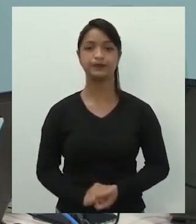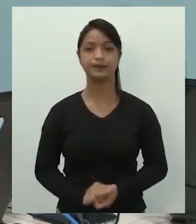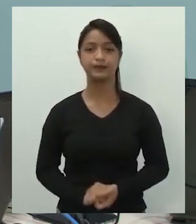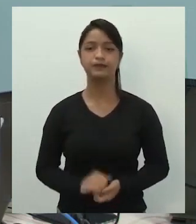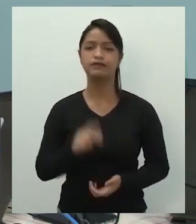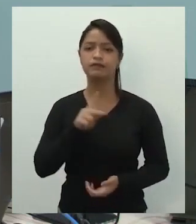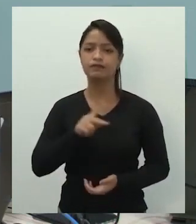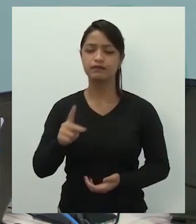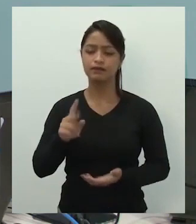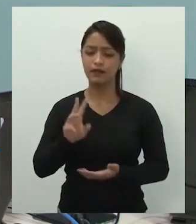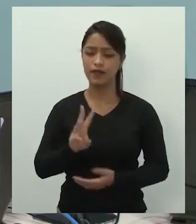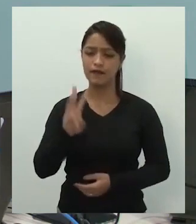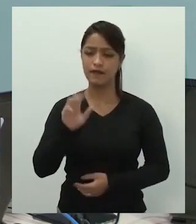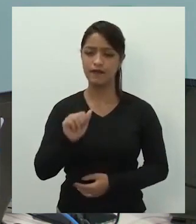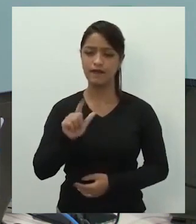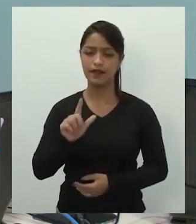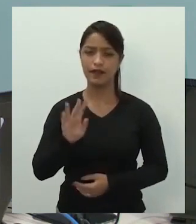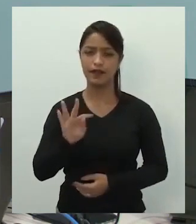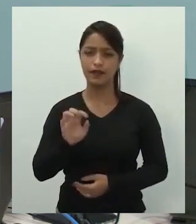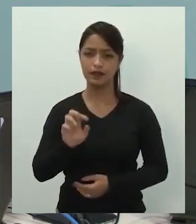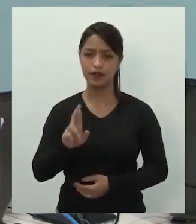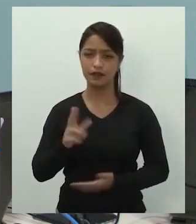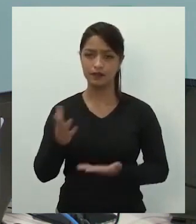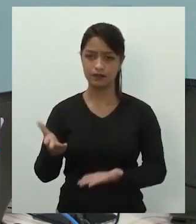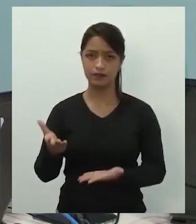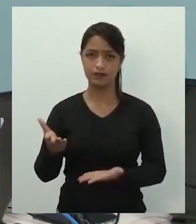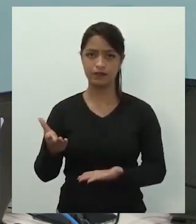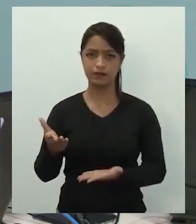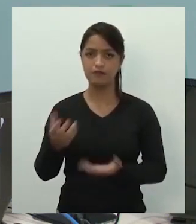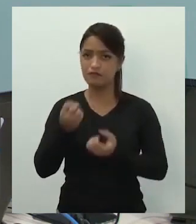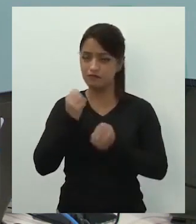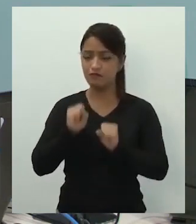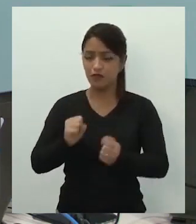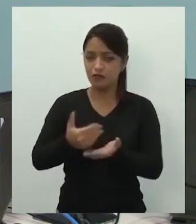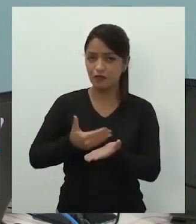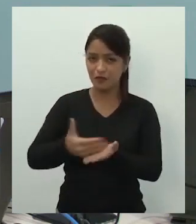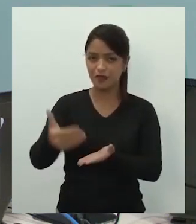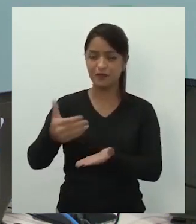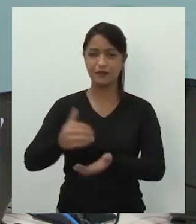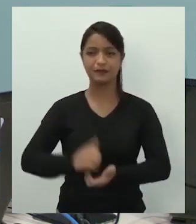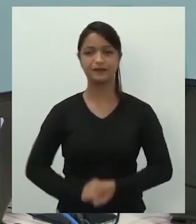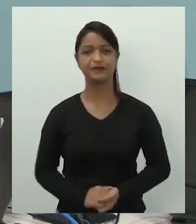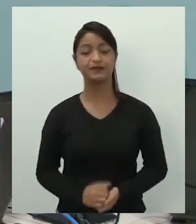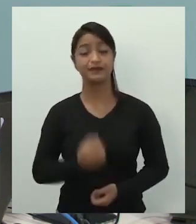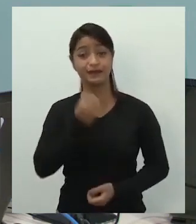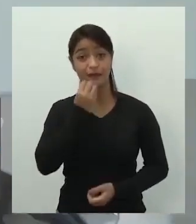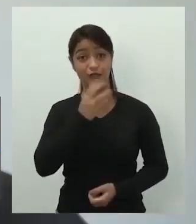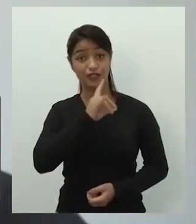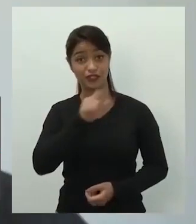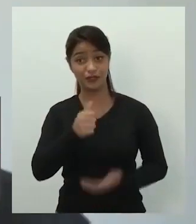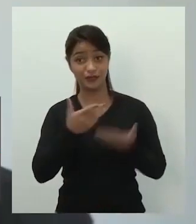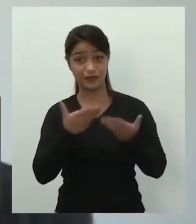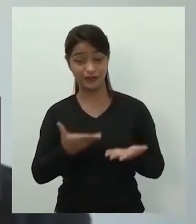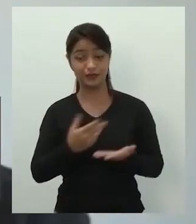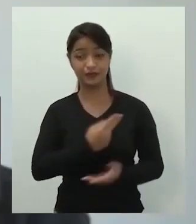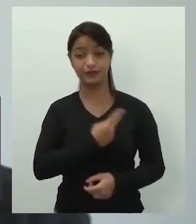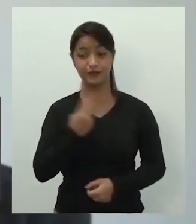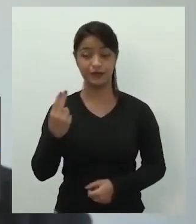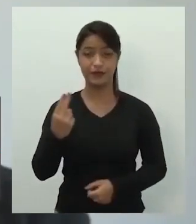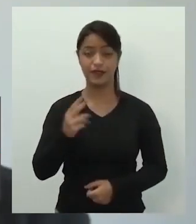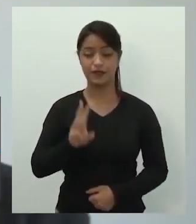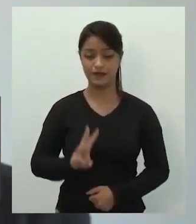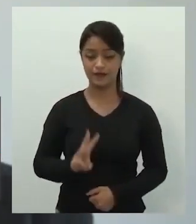Professor Walter, suas aberturas. Bom dia, eu sou o professor